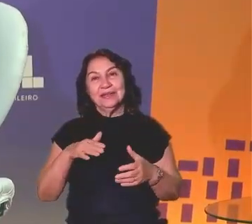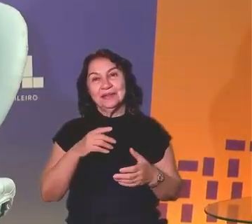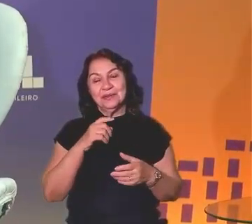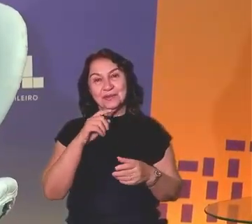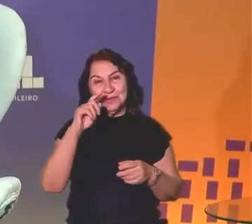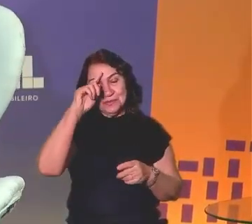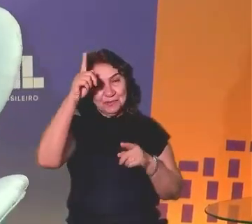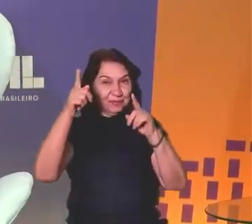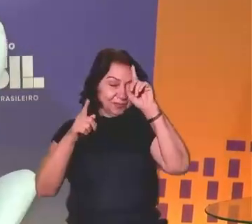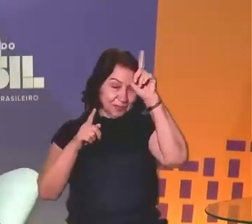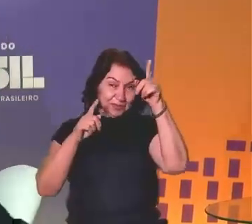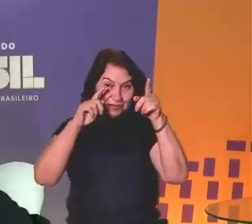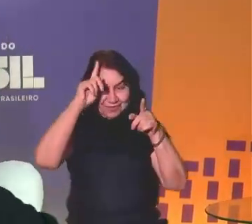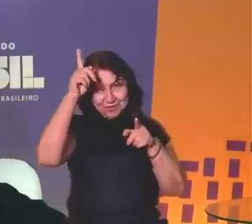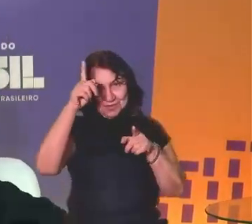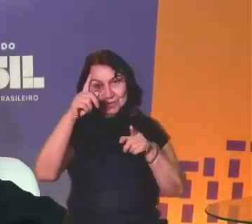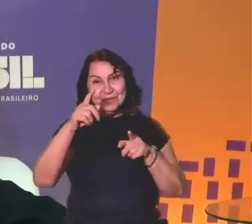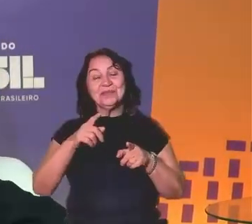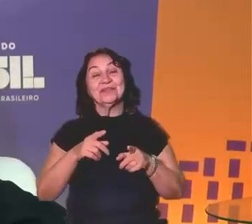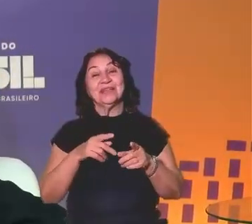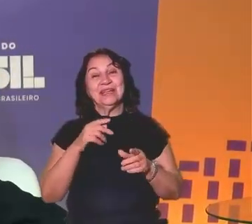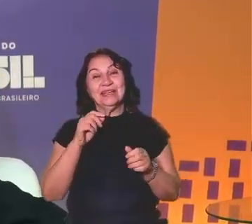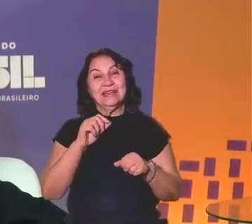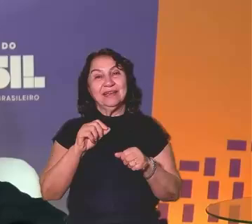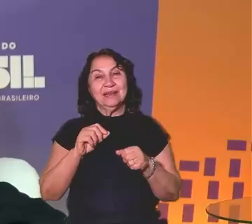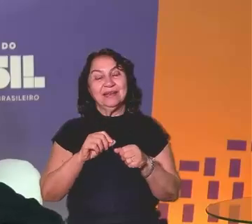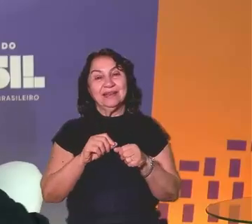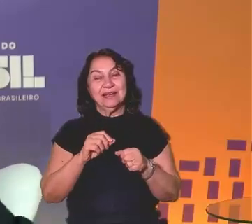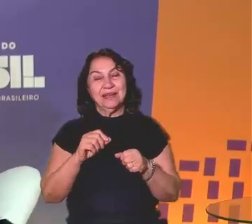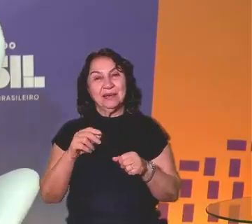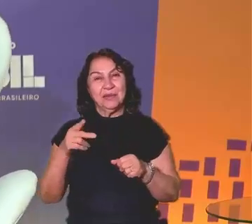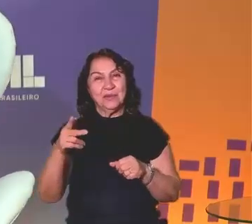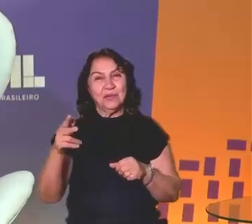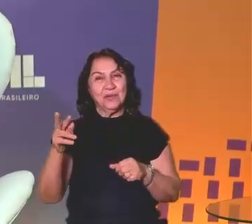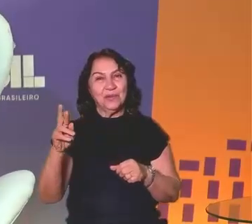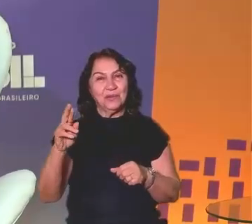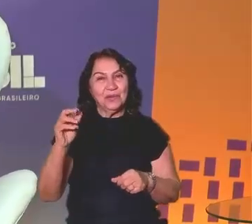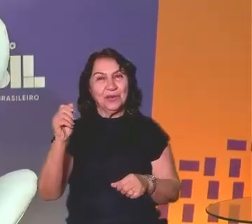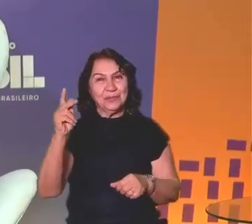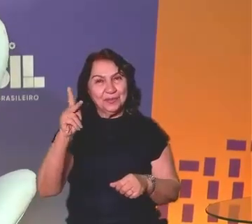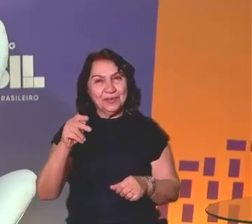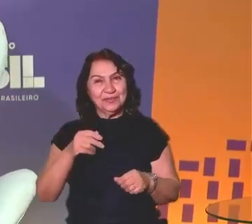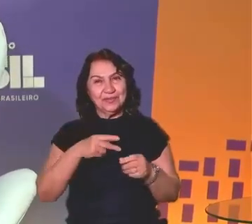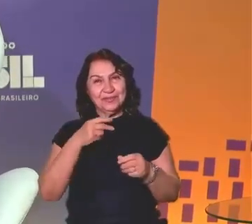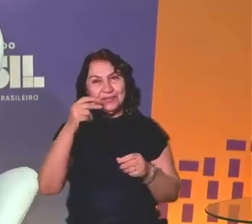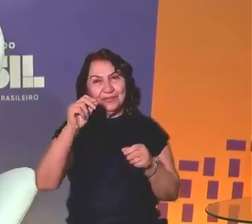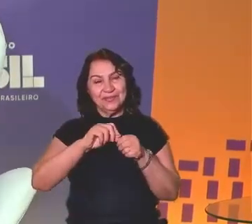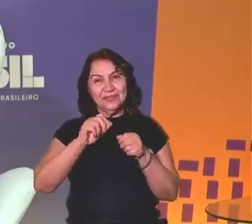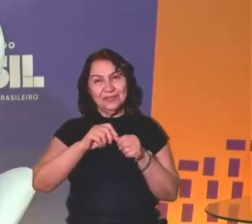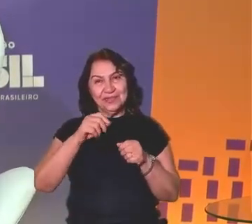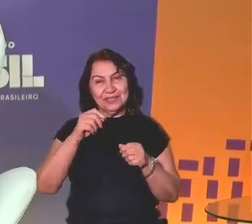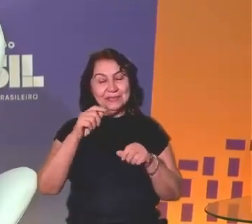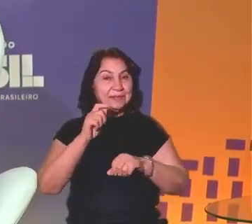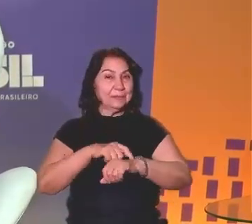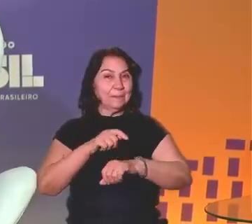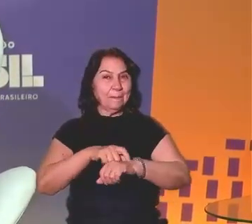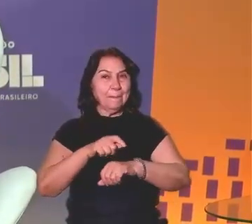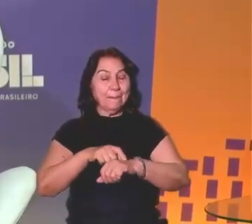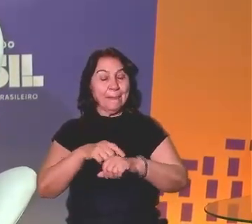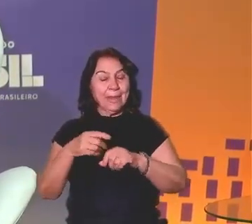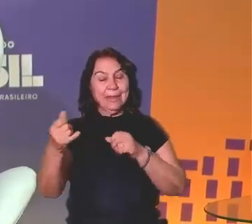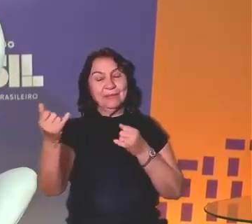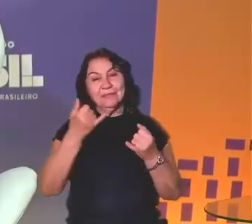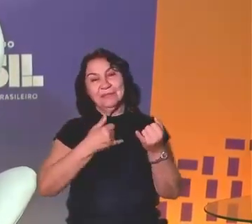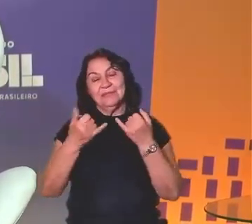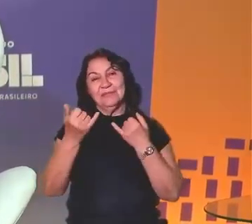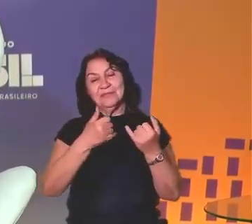poesia, o rap que a gente faz na hora. Eu vou fazer um aqui para vocês, que nenhum momento é igual, embora parecido. Vou pedir que vocês me falem